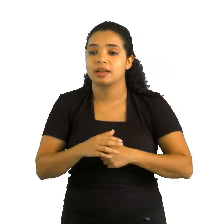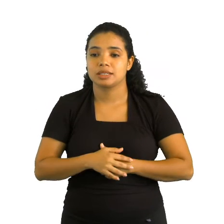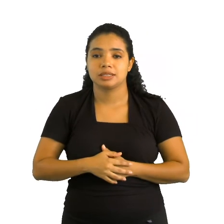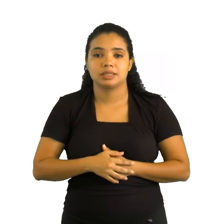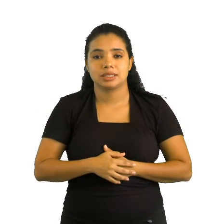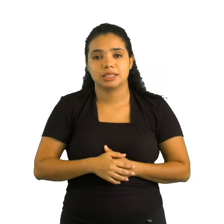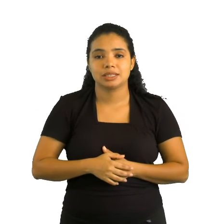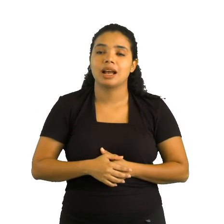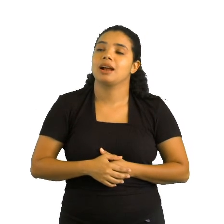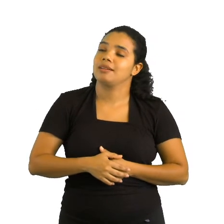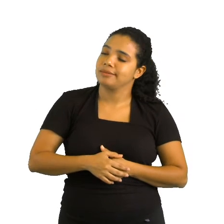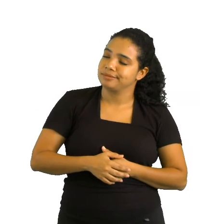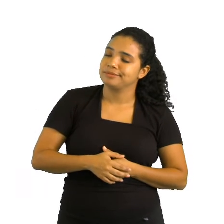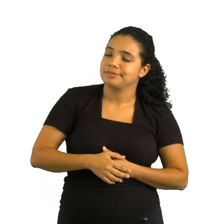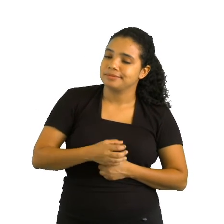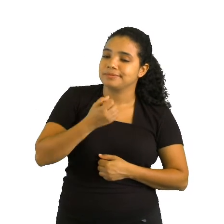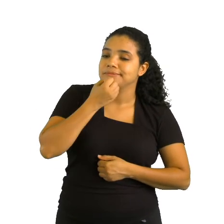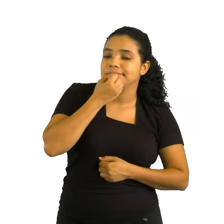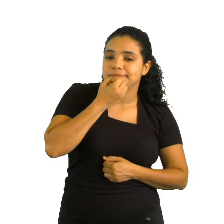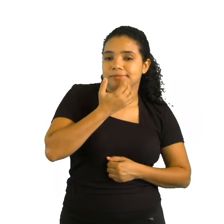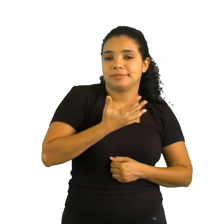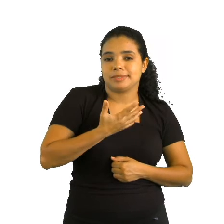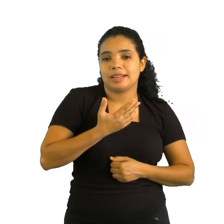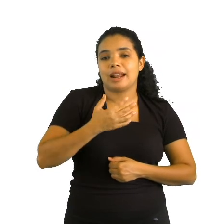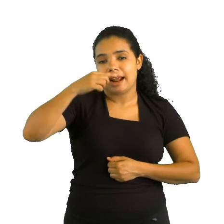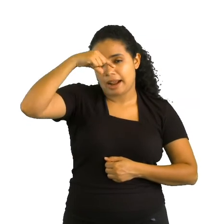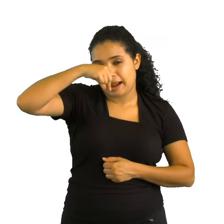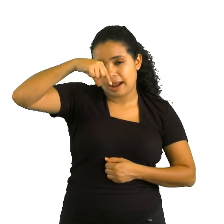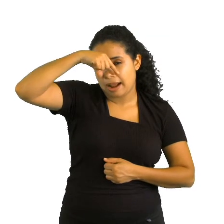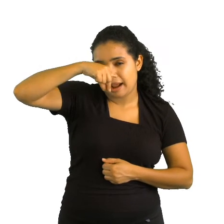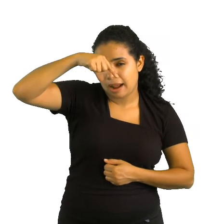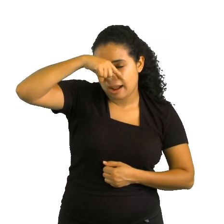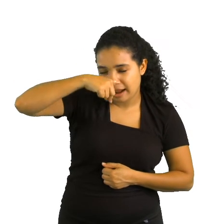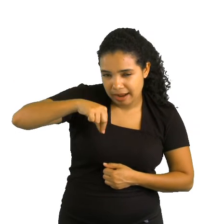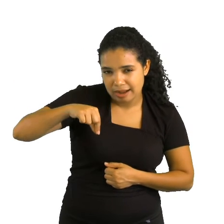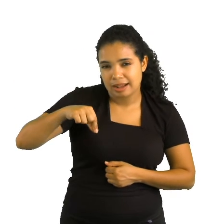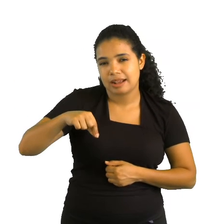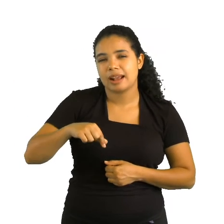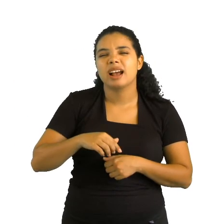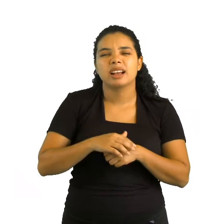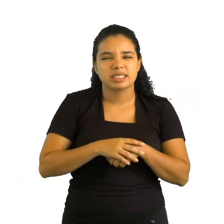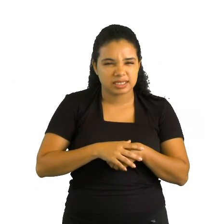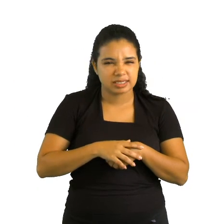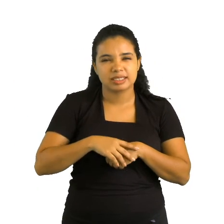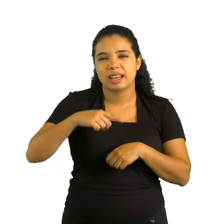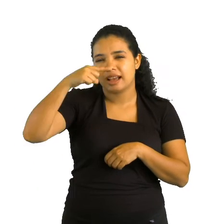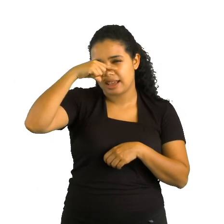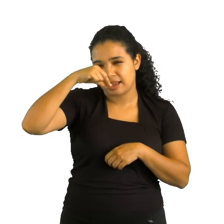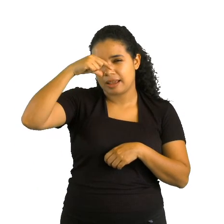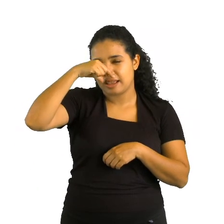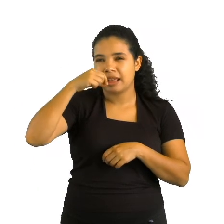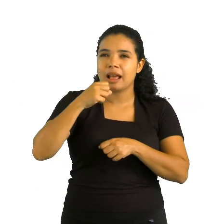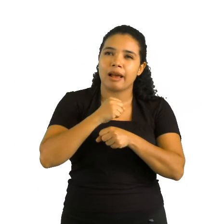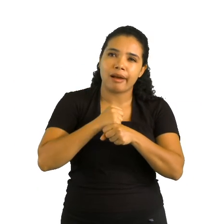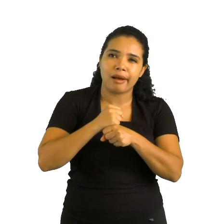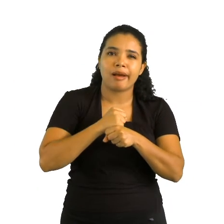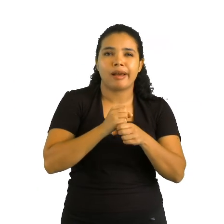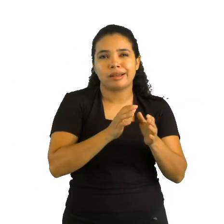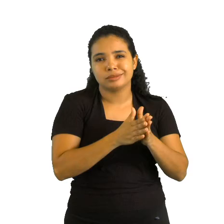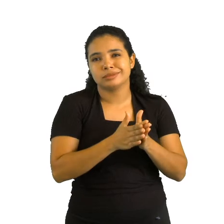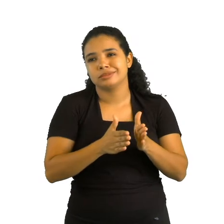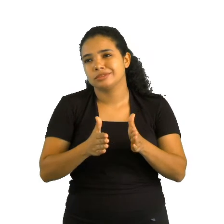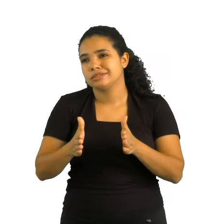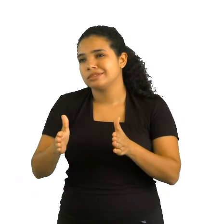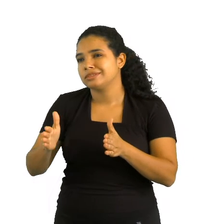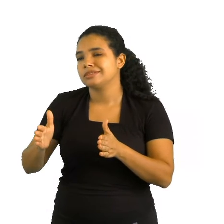Ah, muito bem. Muito bem, a gripe, né? Que nós temos quase todos os anos, né?